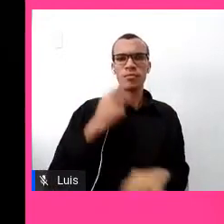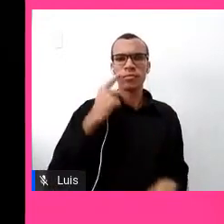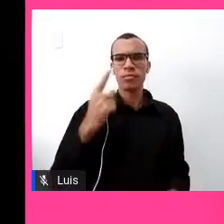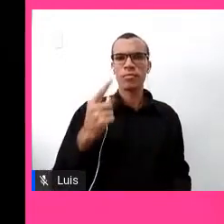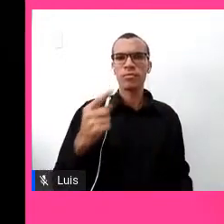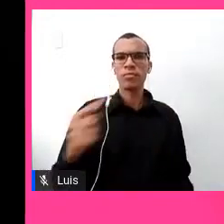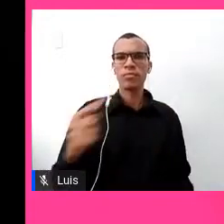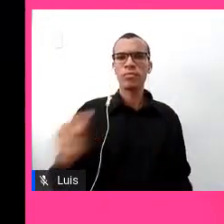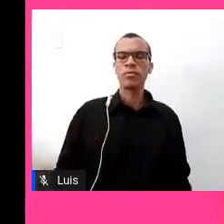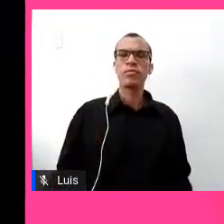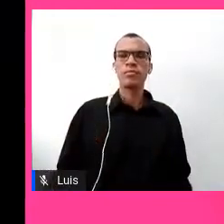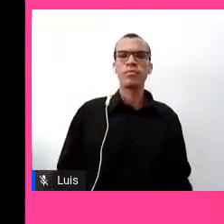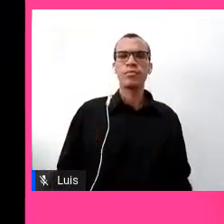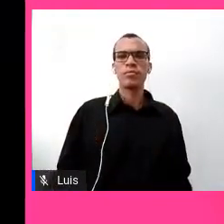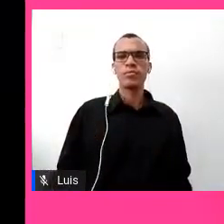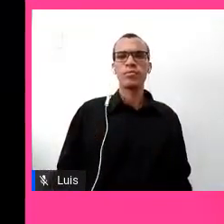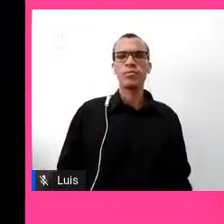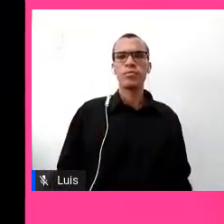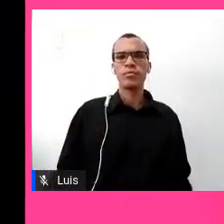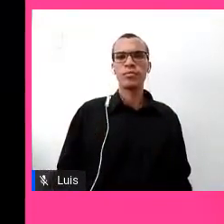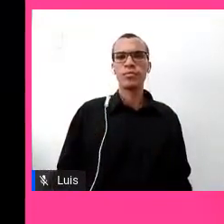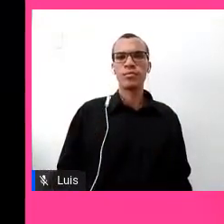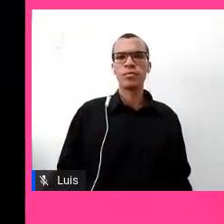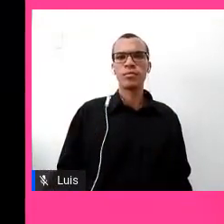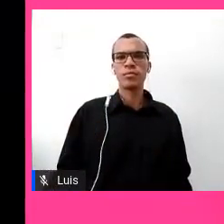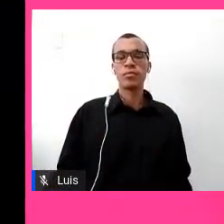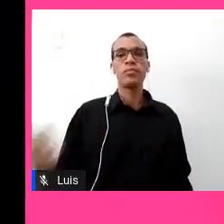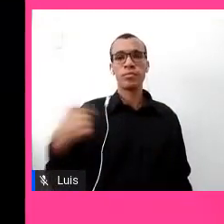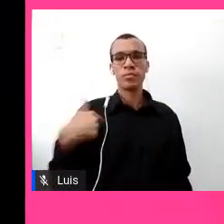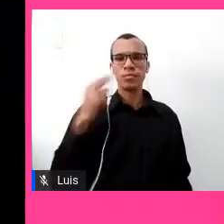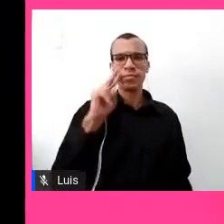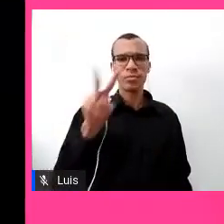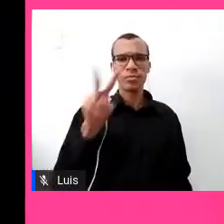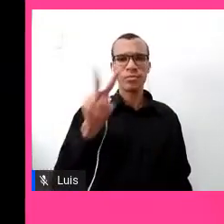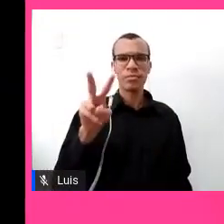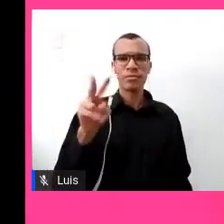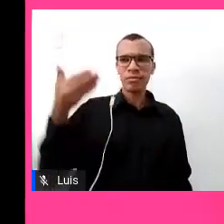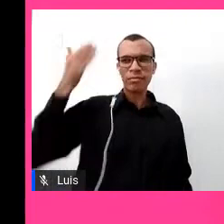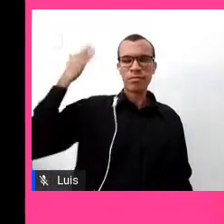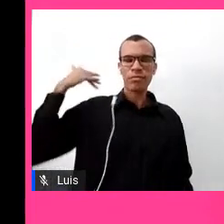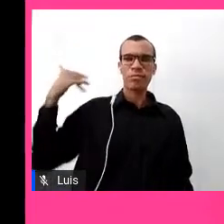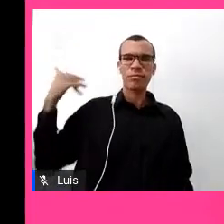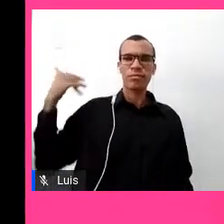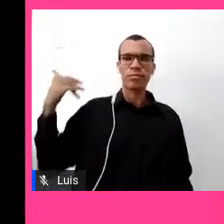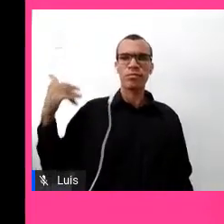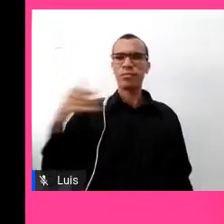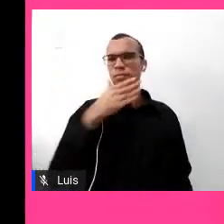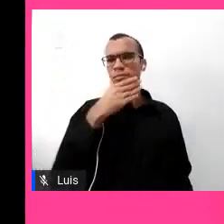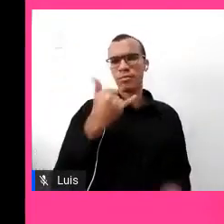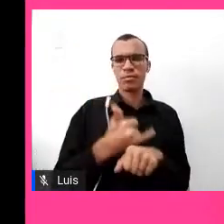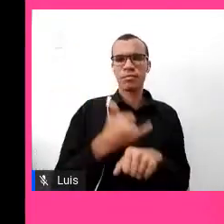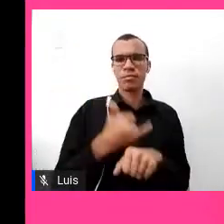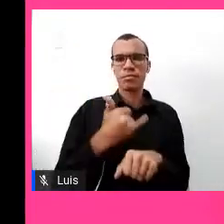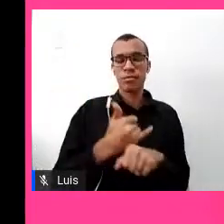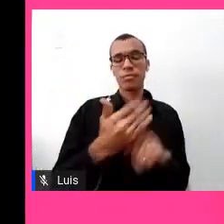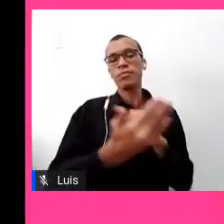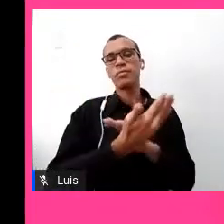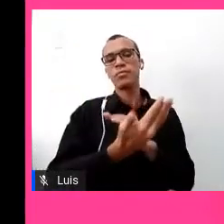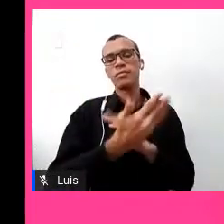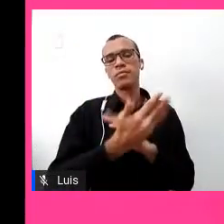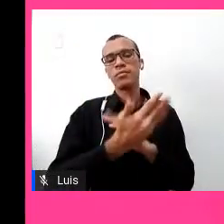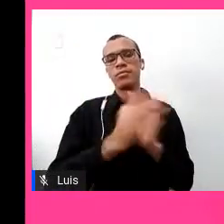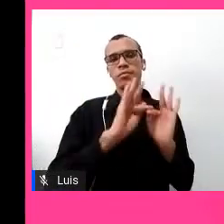quando eu montei esse Homem de Ferro que está atrás de mim, eu tive a ajuda da minha família. Então, tanto a minha mãe, a